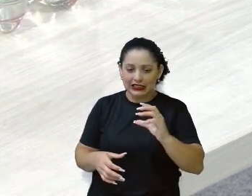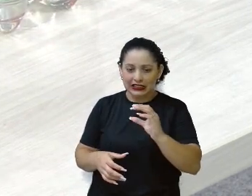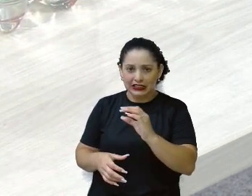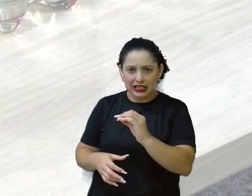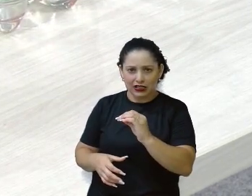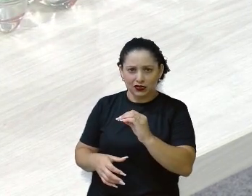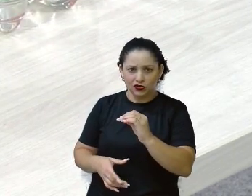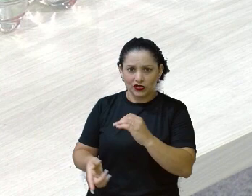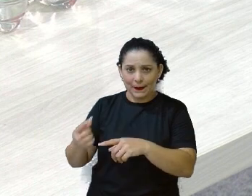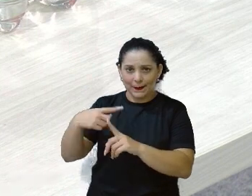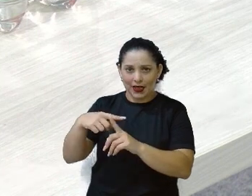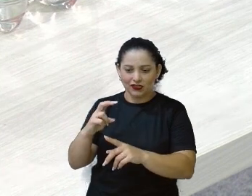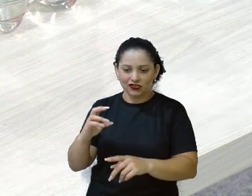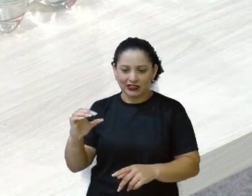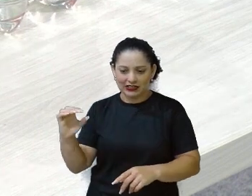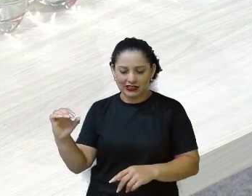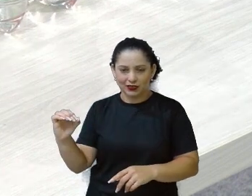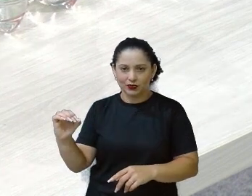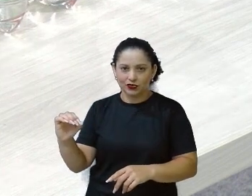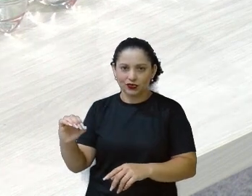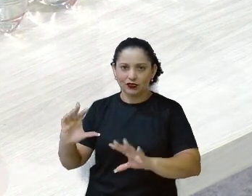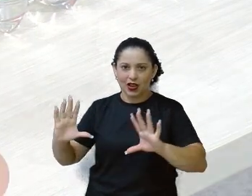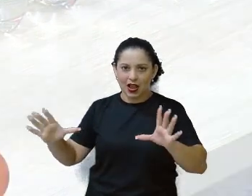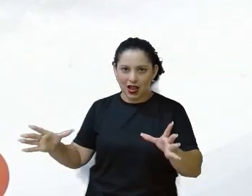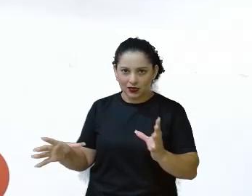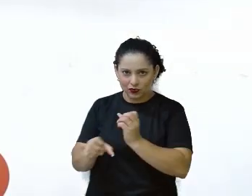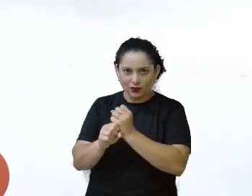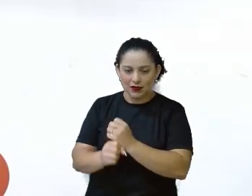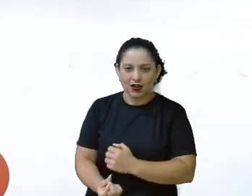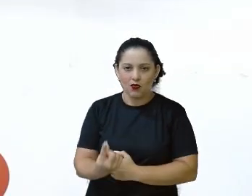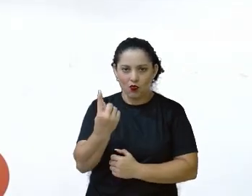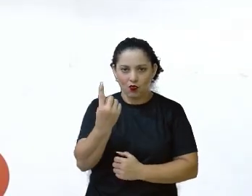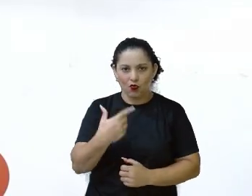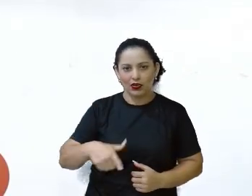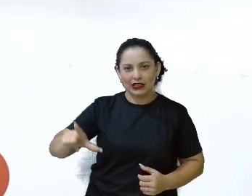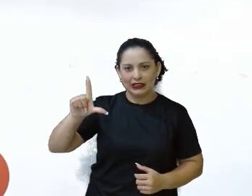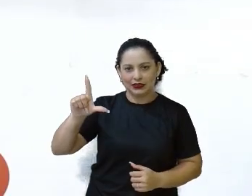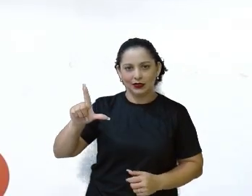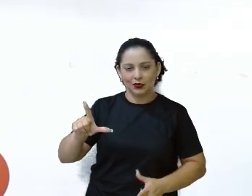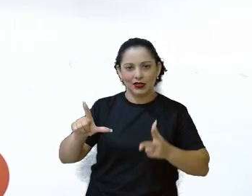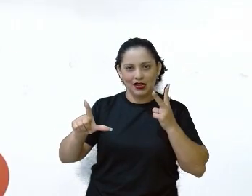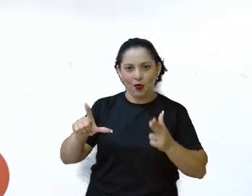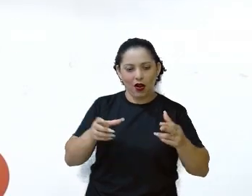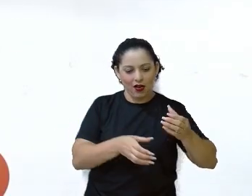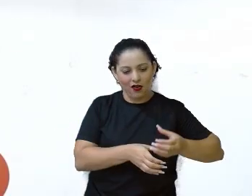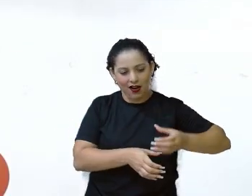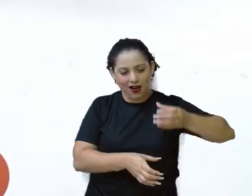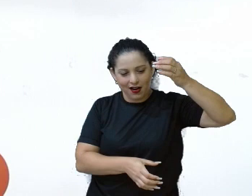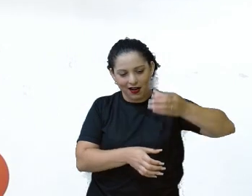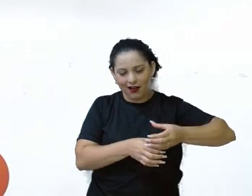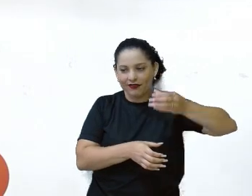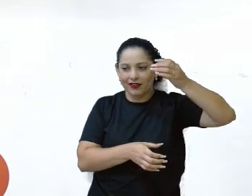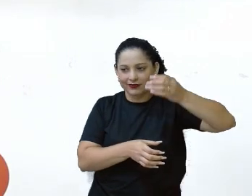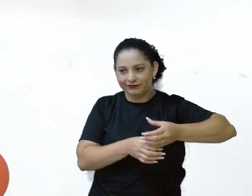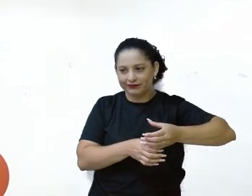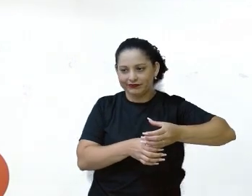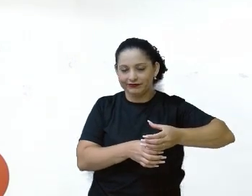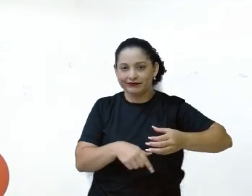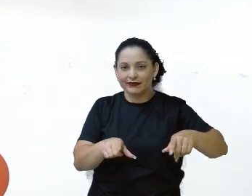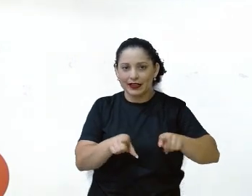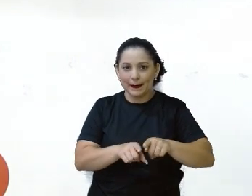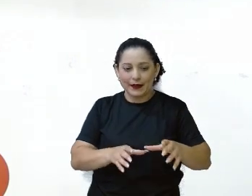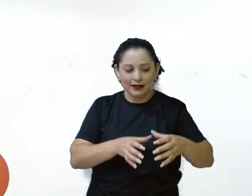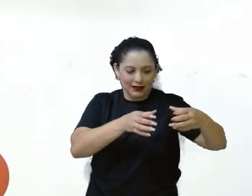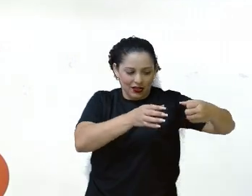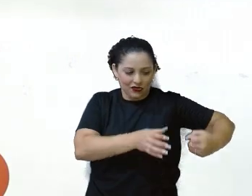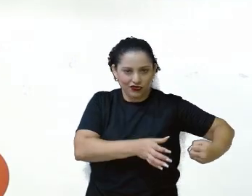duas garrafas aqui, eu vou ter a mesma quantidade da garrafa e da jarra medidora.